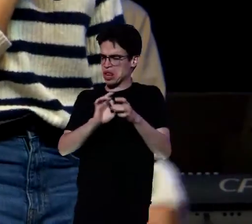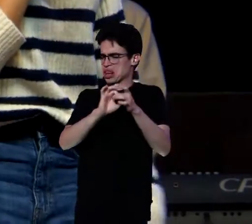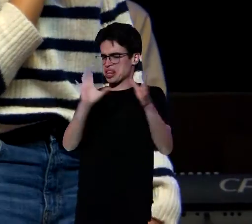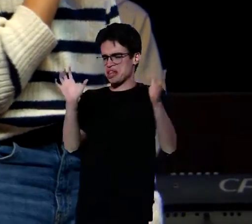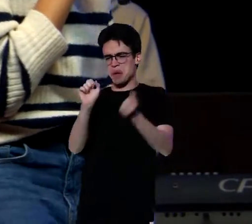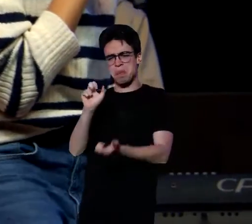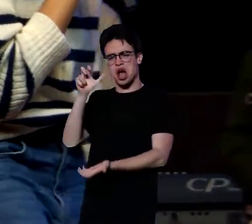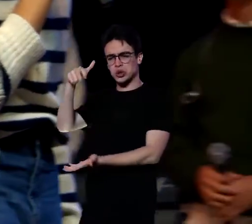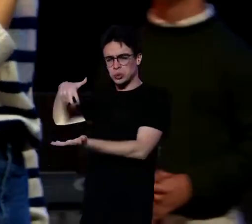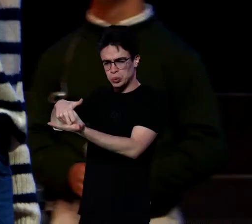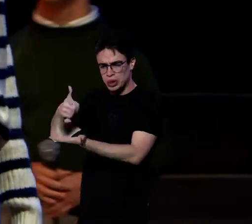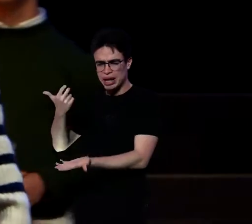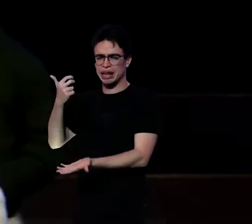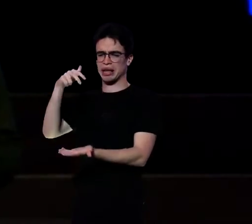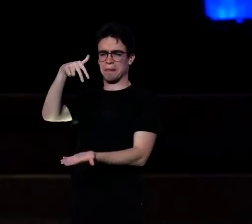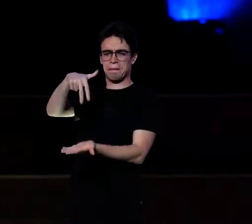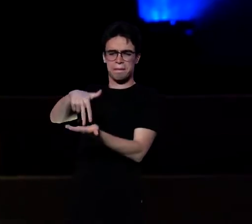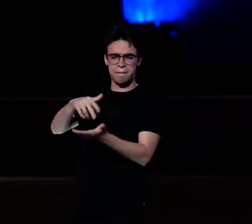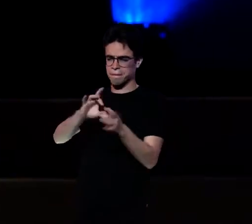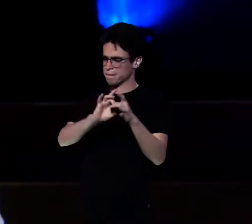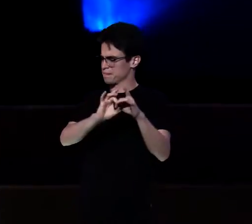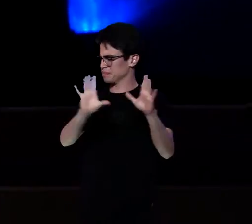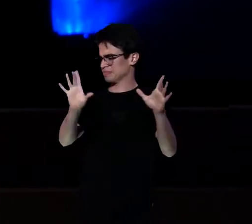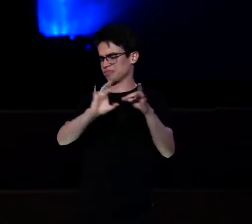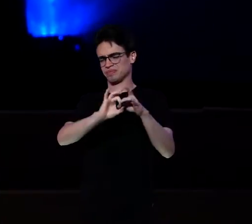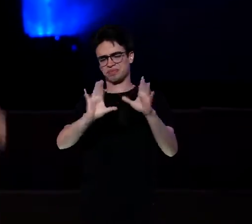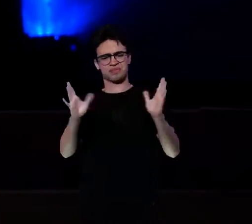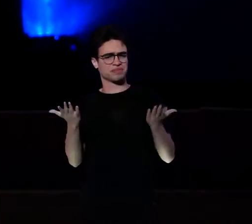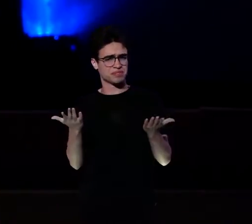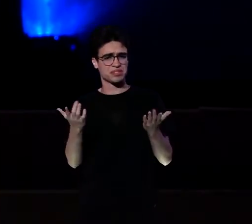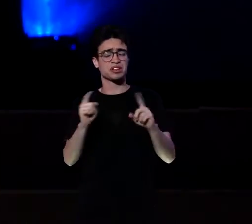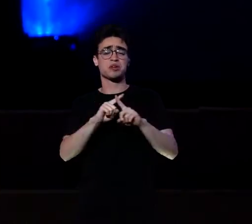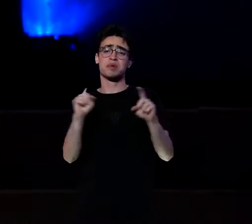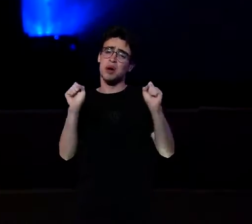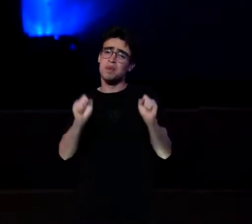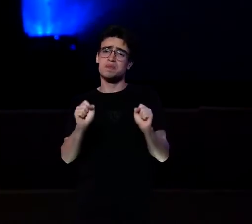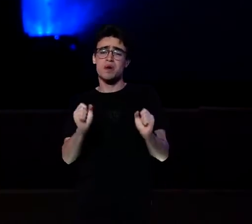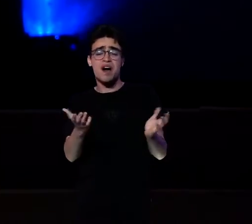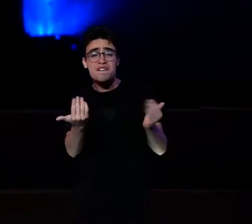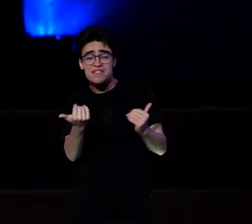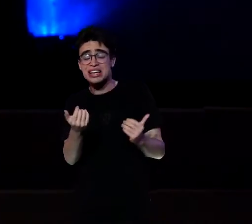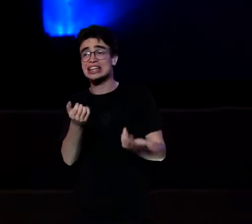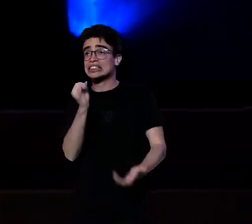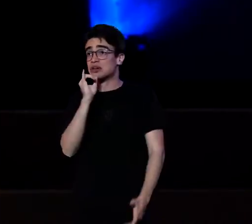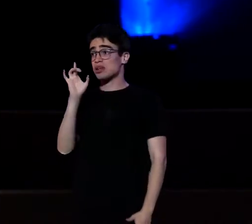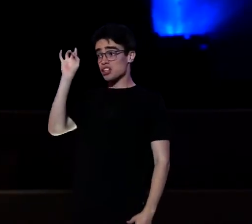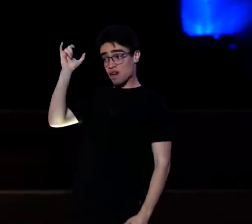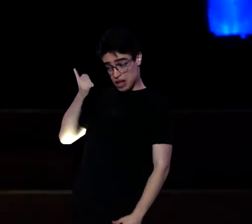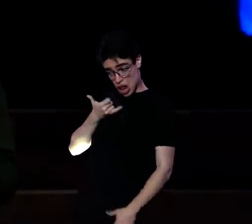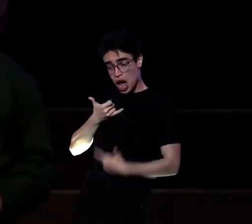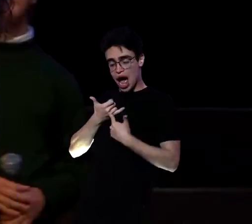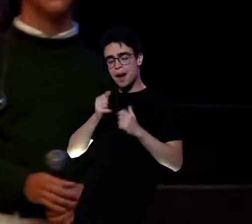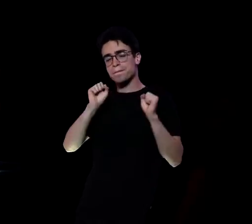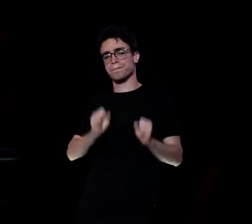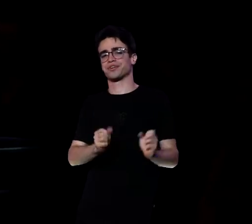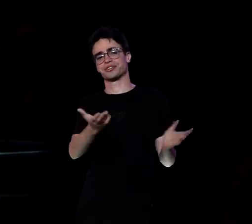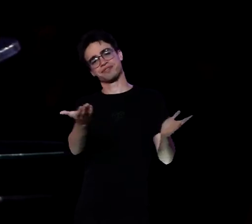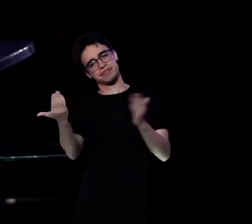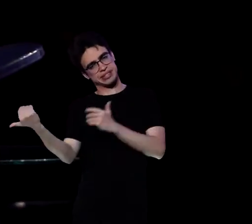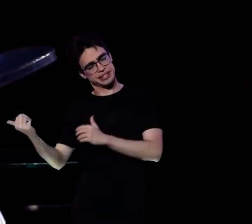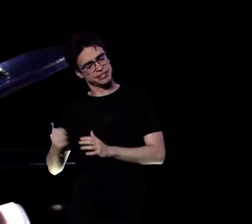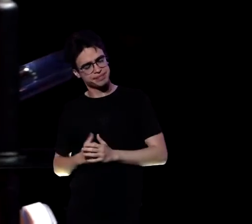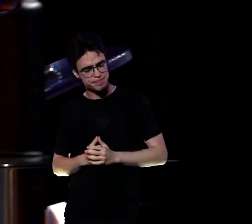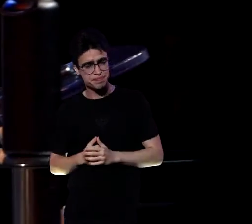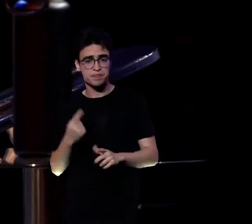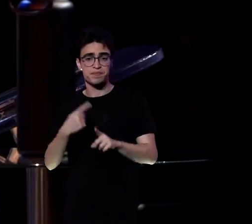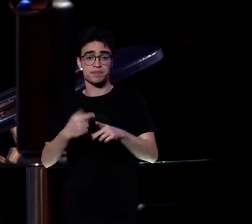pé, faz o que você quiser. Desde que você... Mas só vem mesmo se Deus falou ao seu coração. Porque agora a